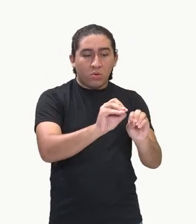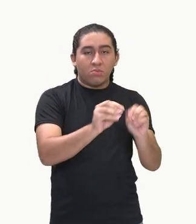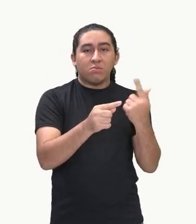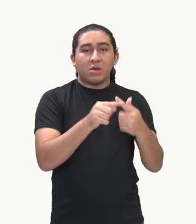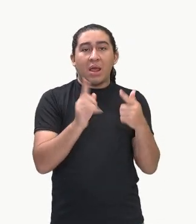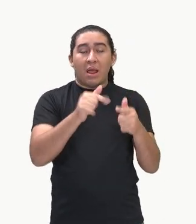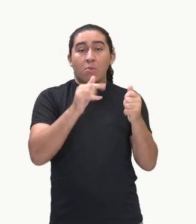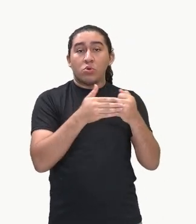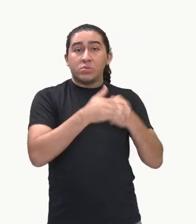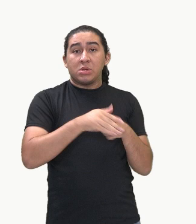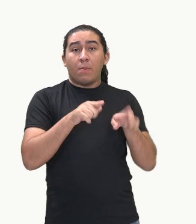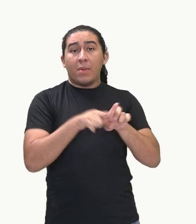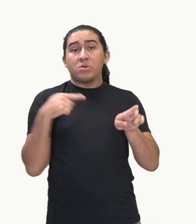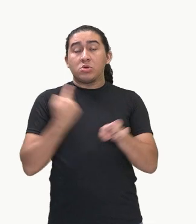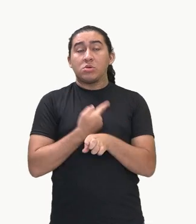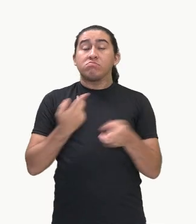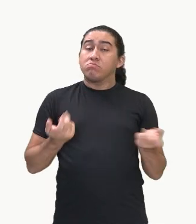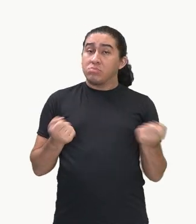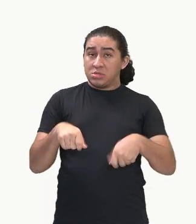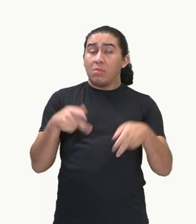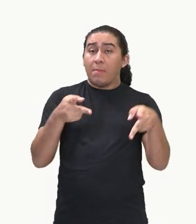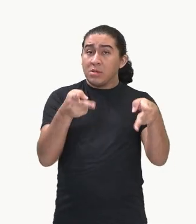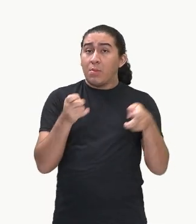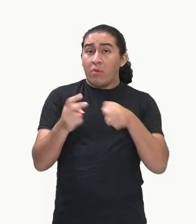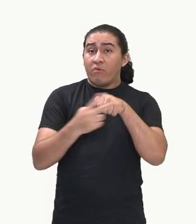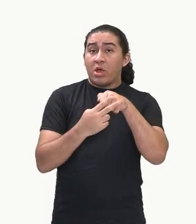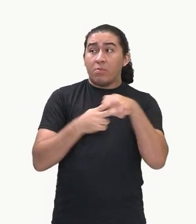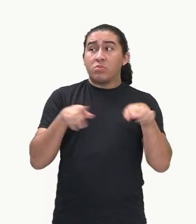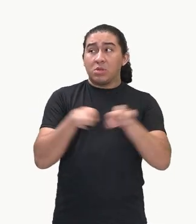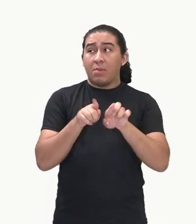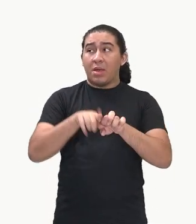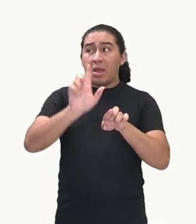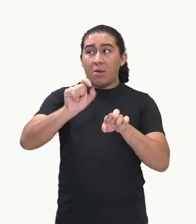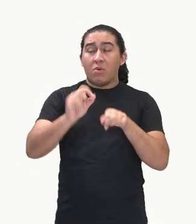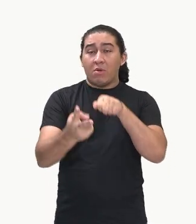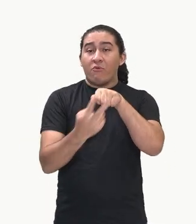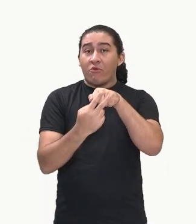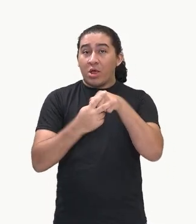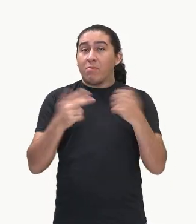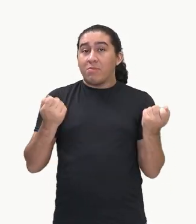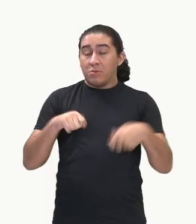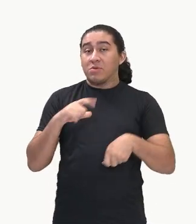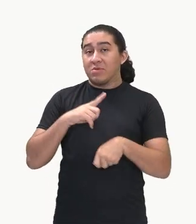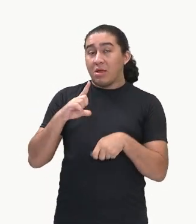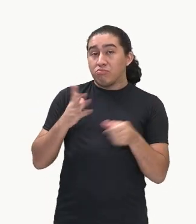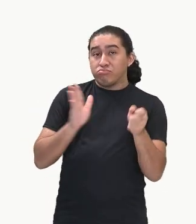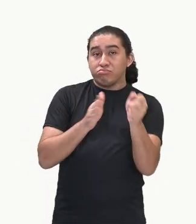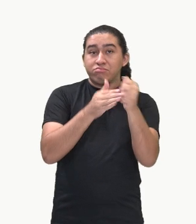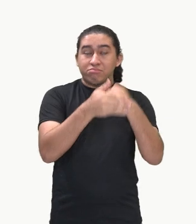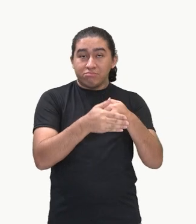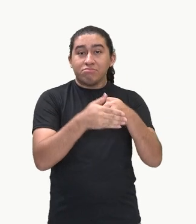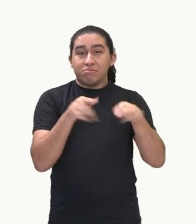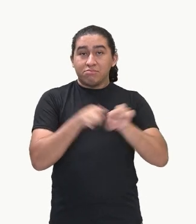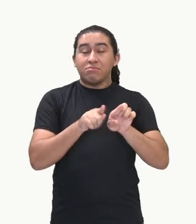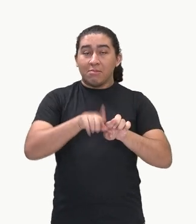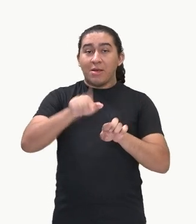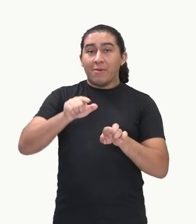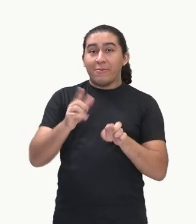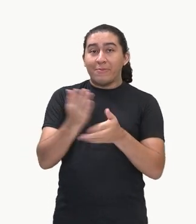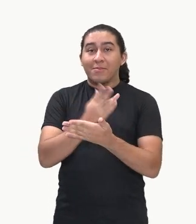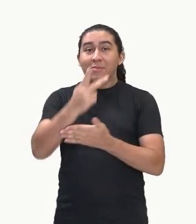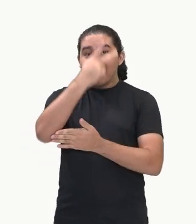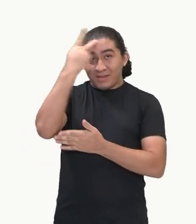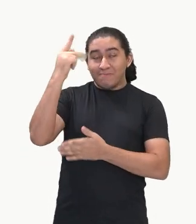mas dá para a gente perceber, né, que é o verbo aí que está sendo omitido. Uns diziam que havia se